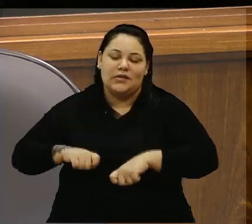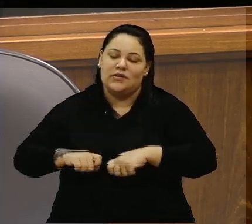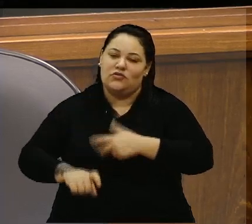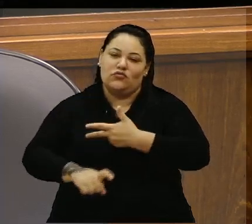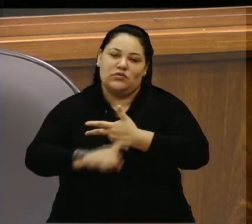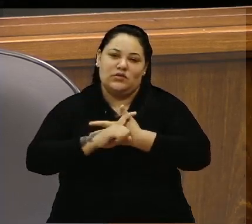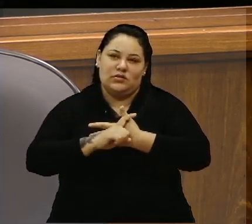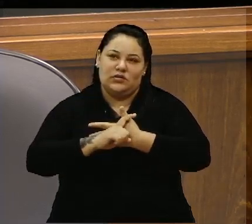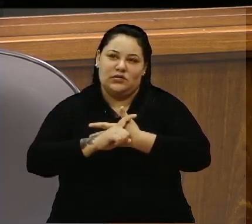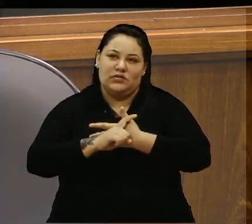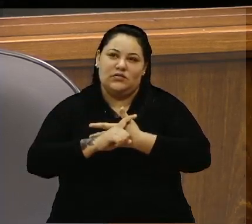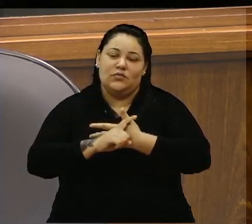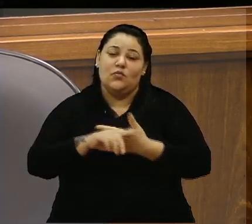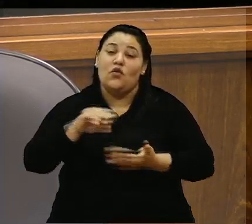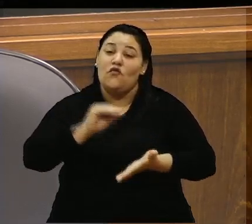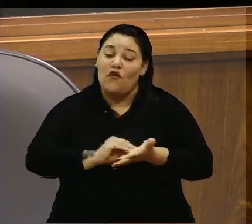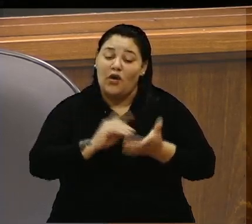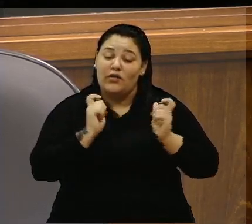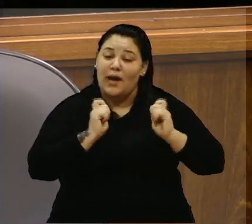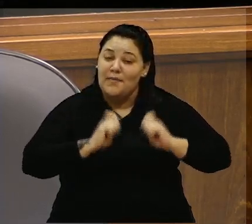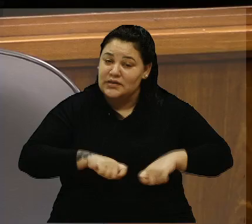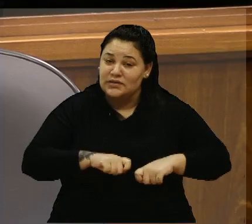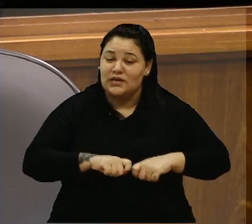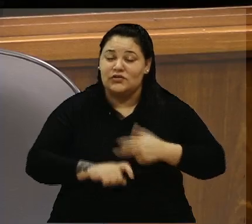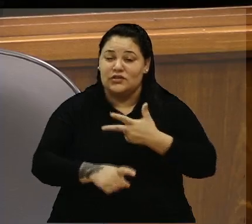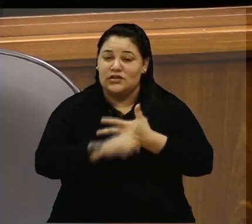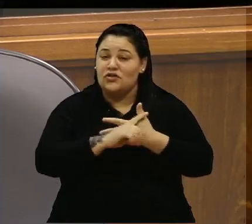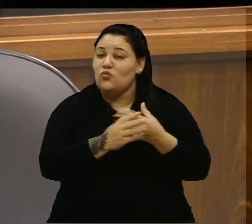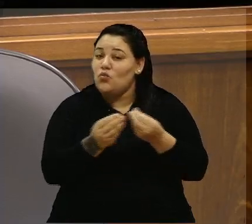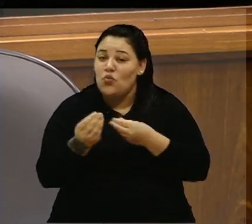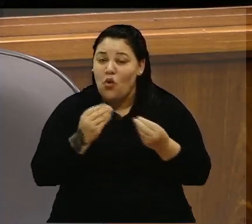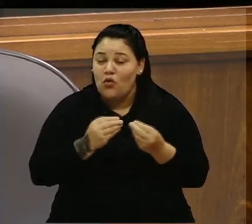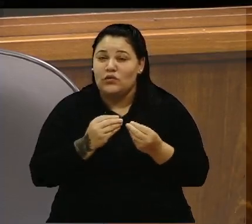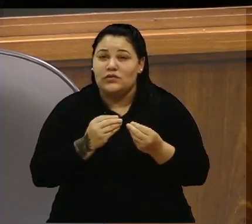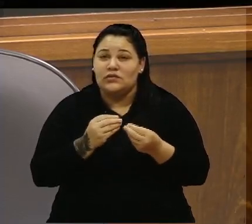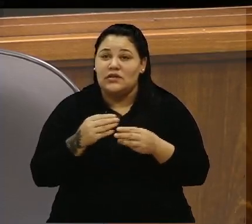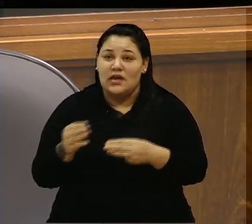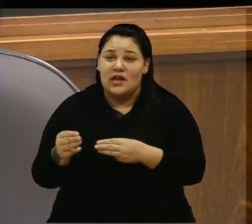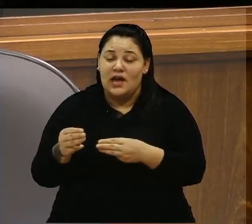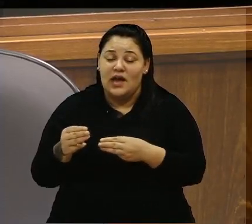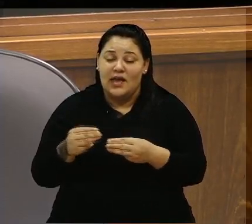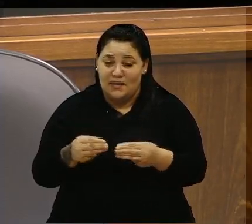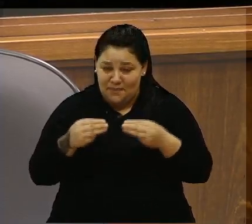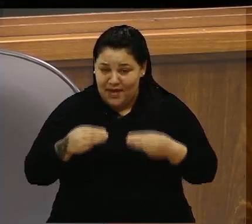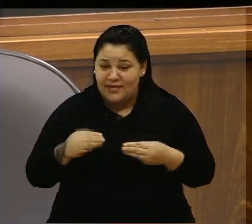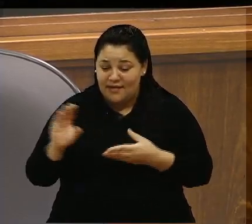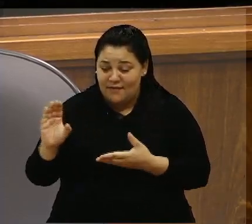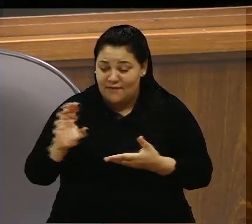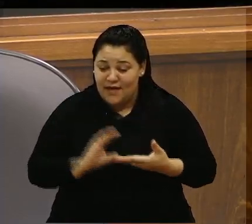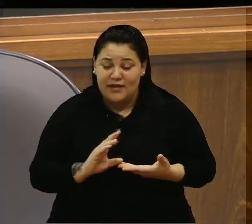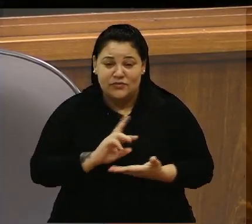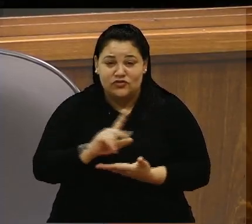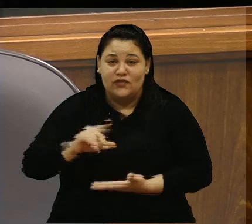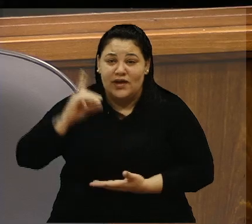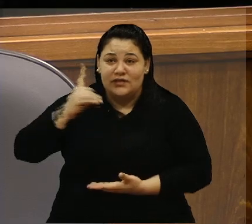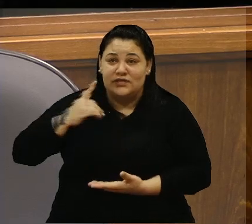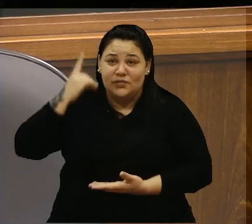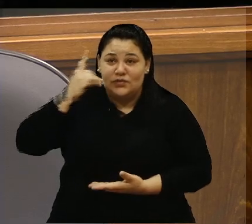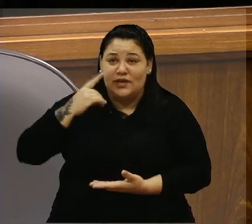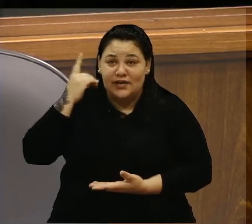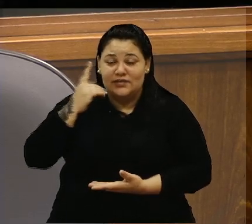Por incompetência do Executivo, muitas e muitas emendas de diversos deputados não estão